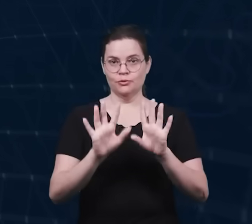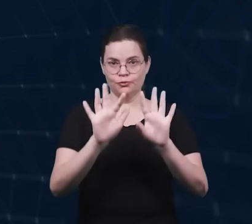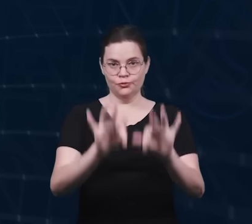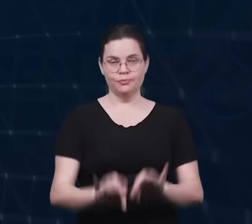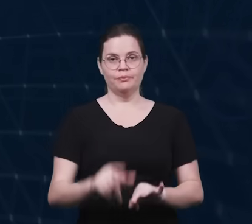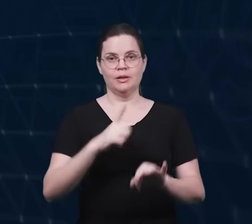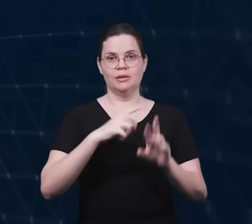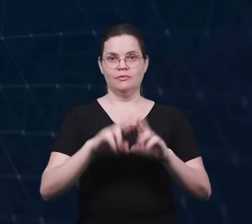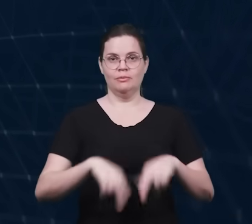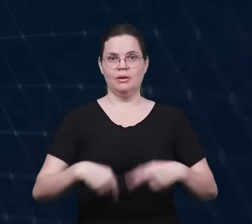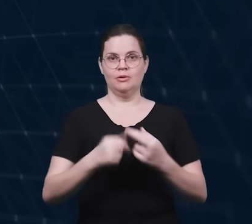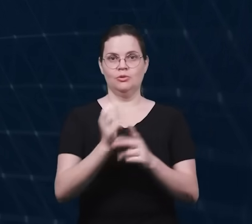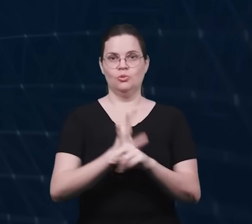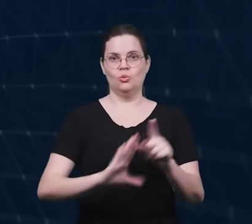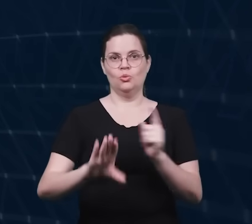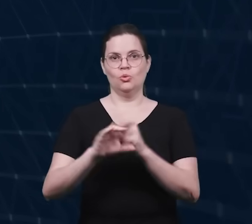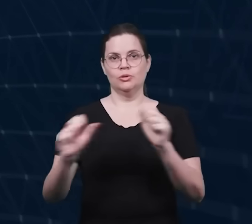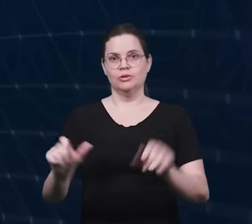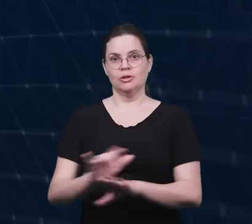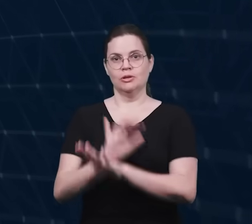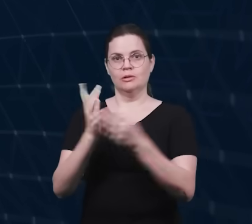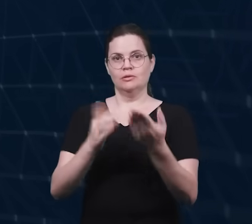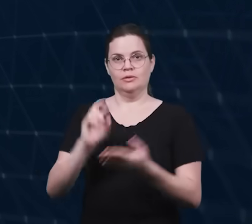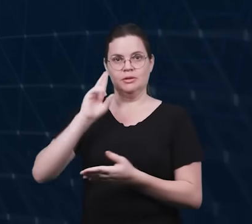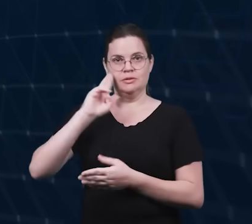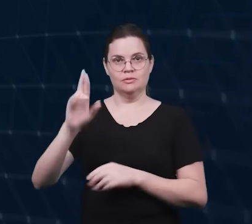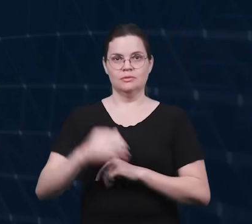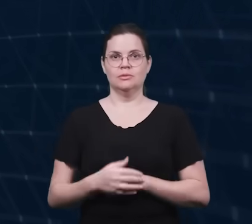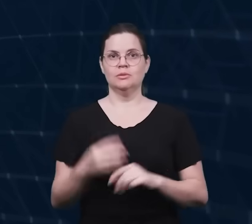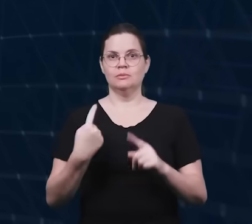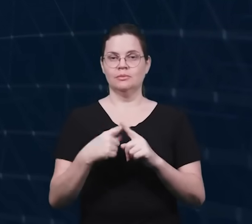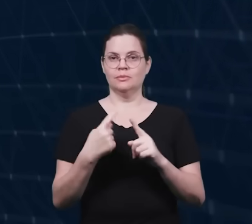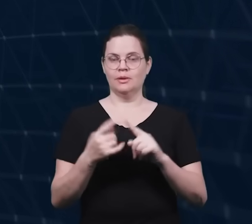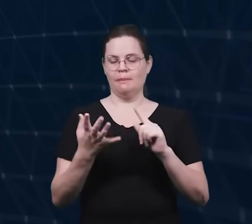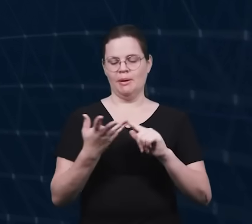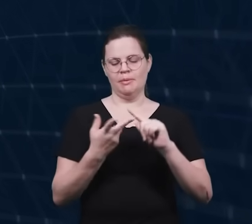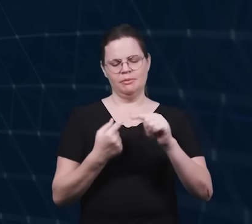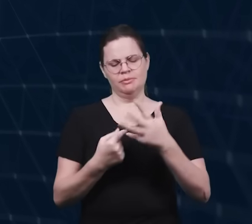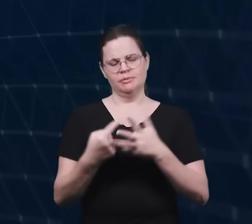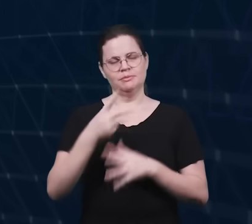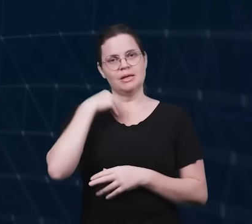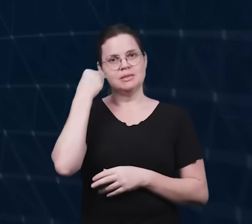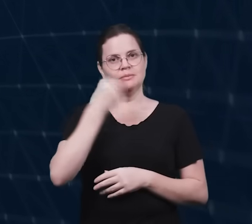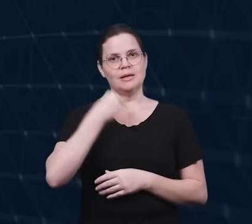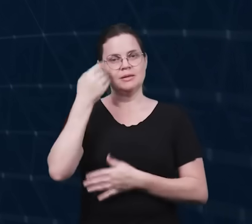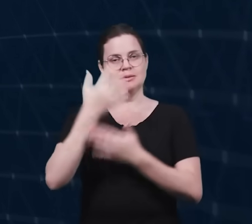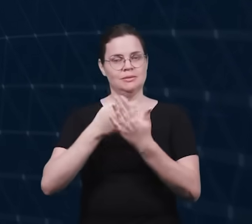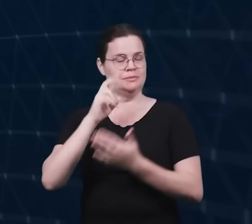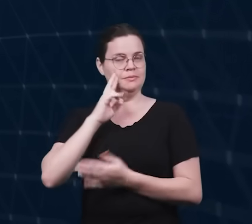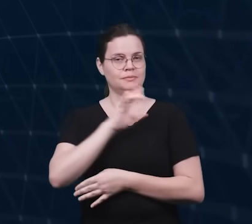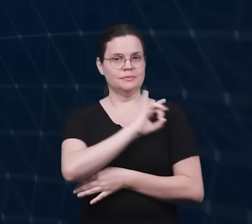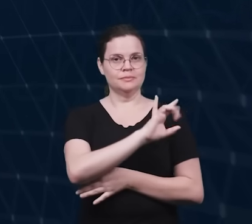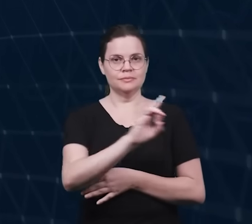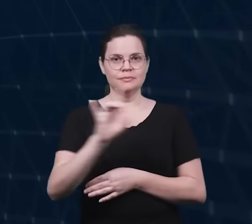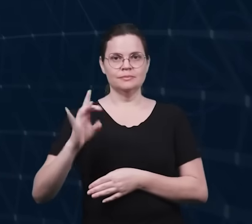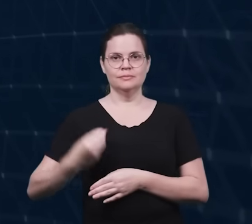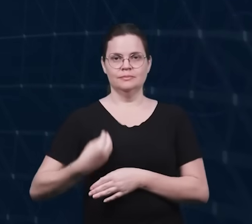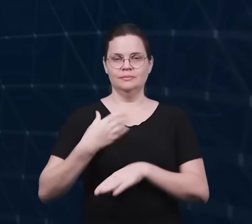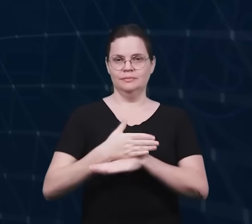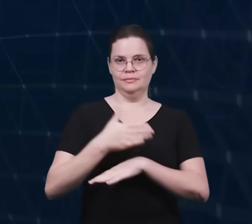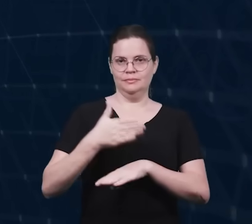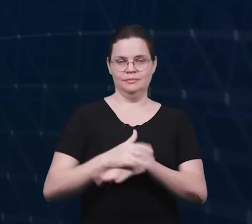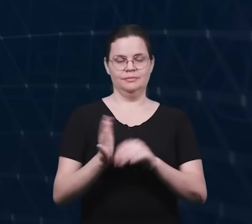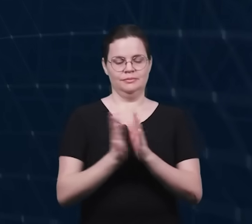eles se reuniram e fizeram um culto de glorificação ao Senhor por todas as experiências alcançadas em cada lar que os